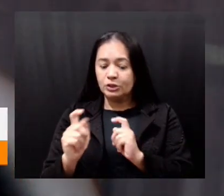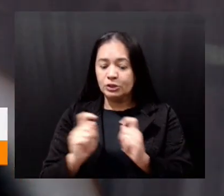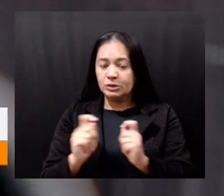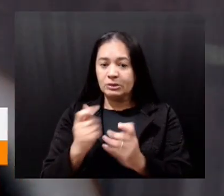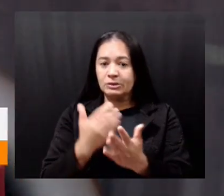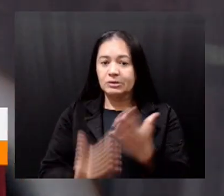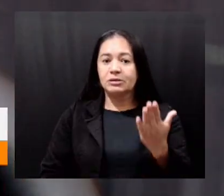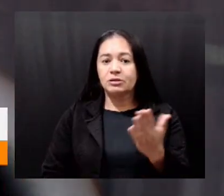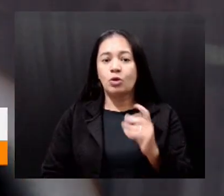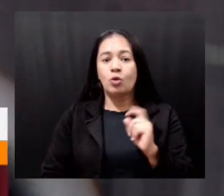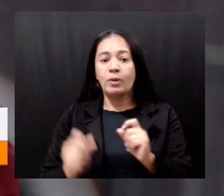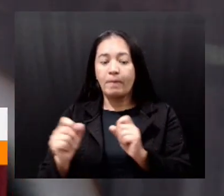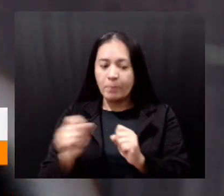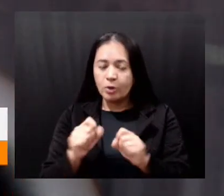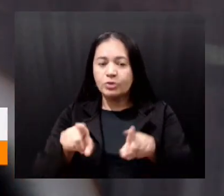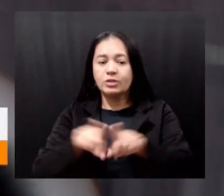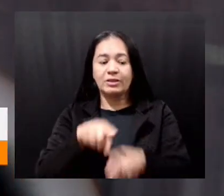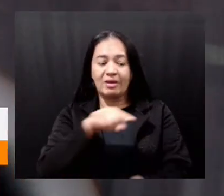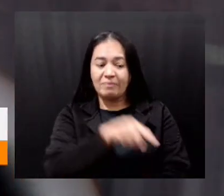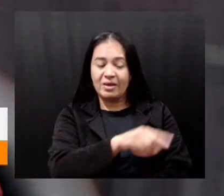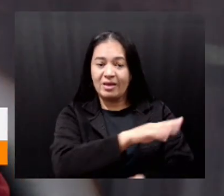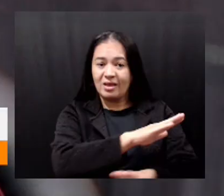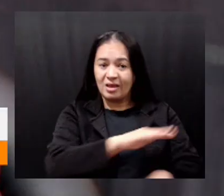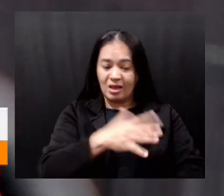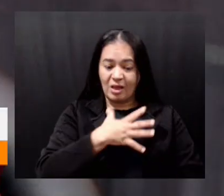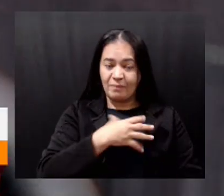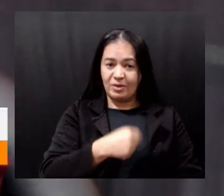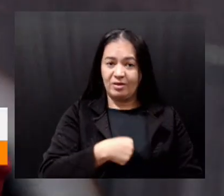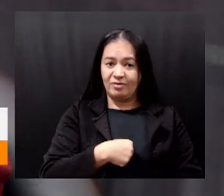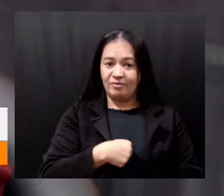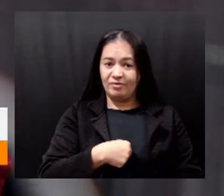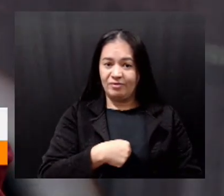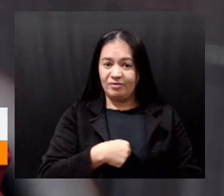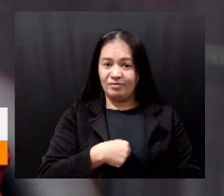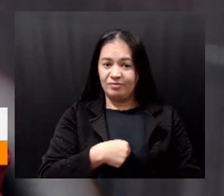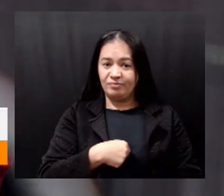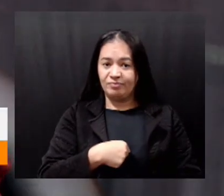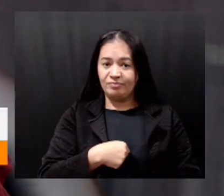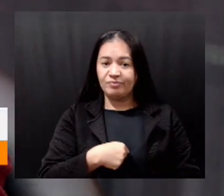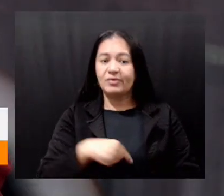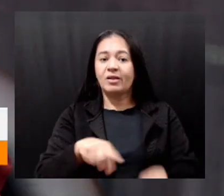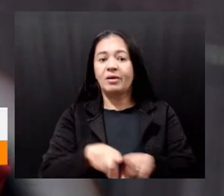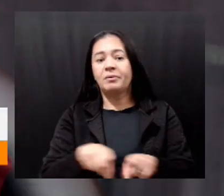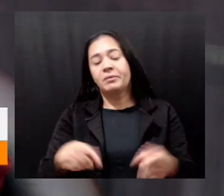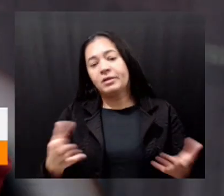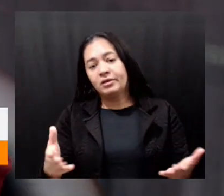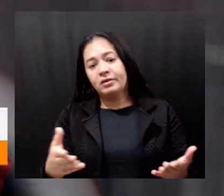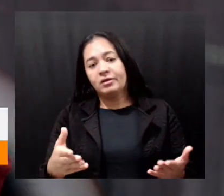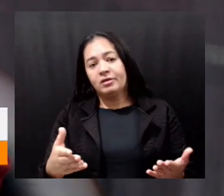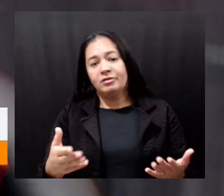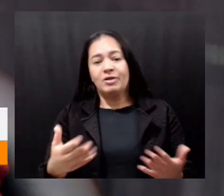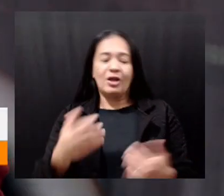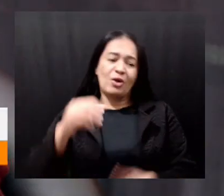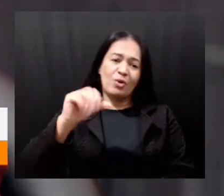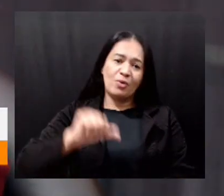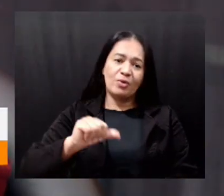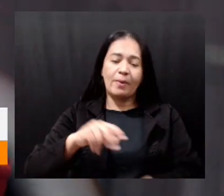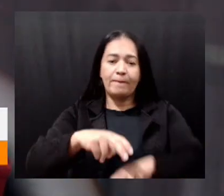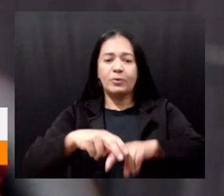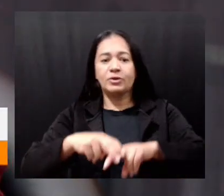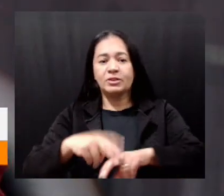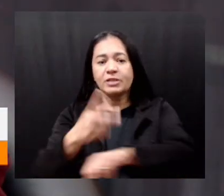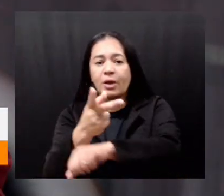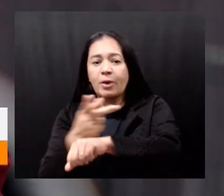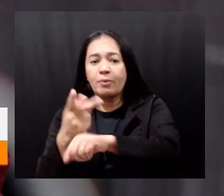também submetê-la, a regulação dela, existe uma corregulação, né, entre nós. Então, eu acho que assim, a busca do equilíbrio é a gente